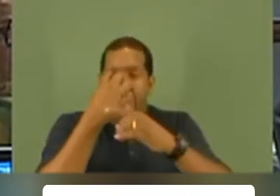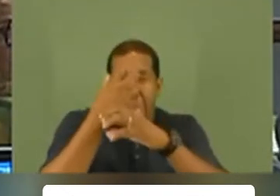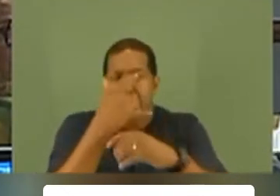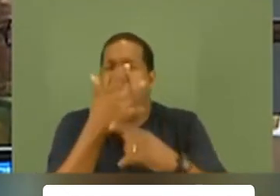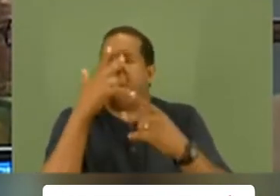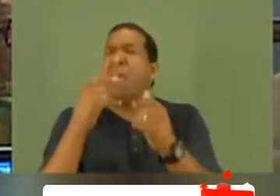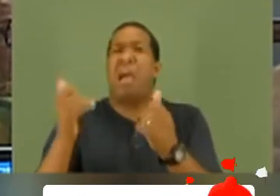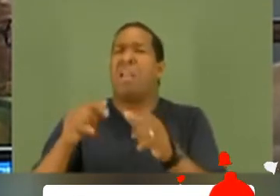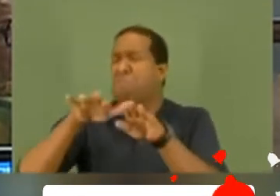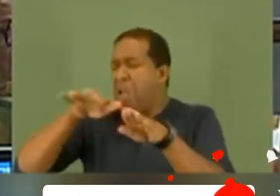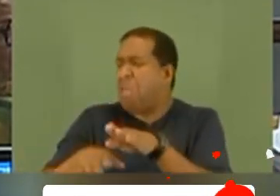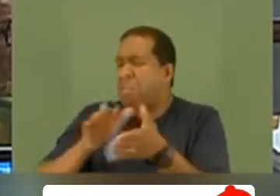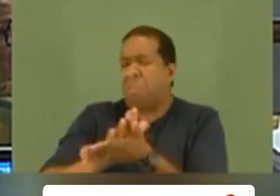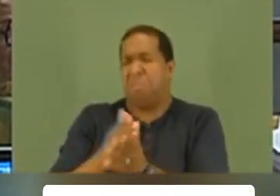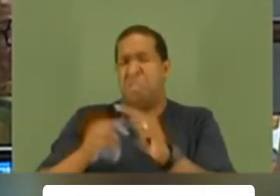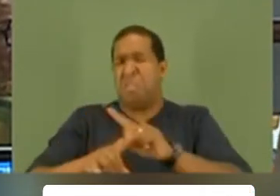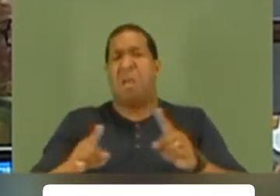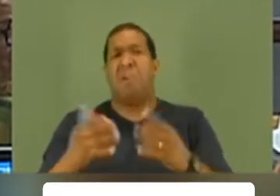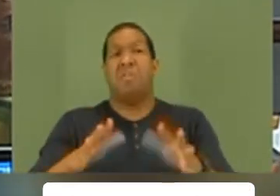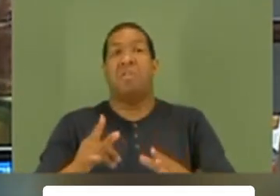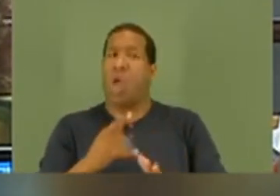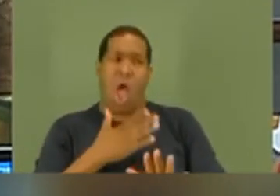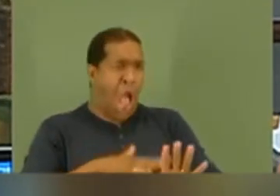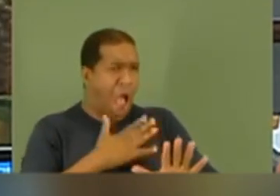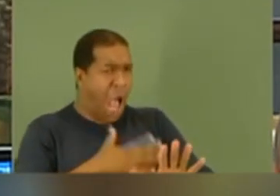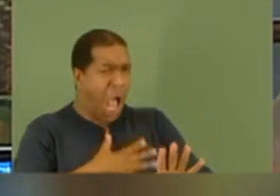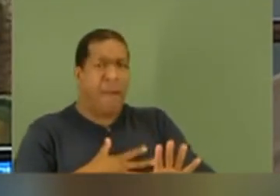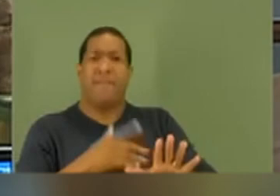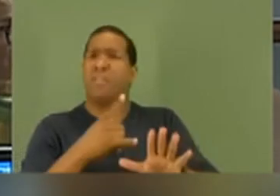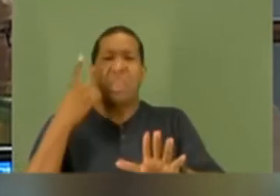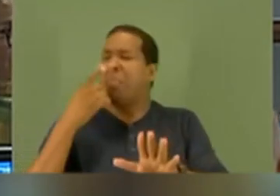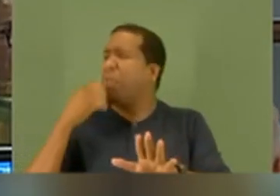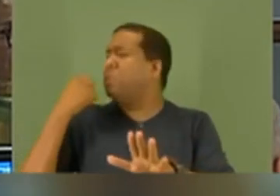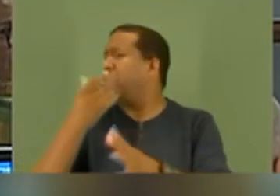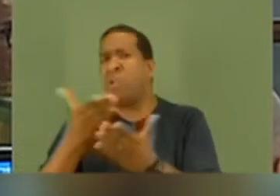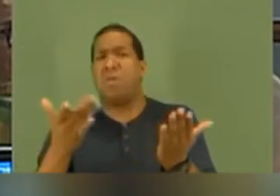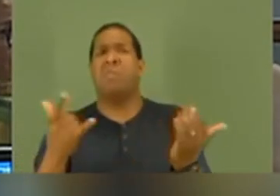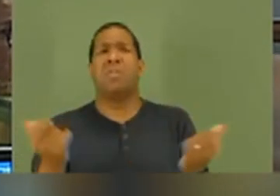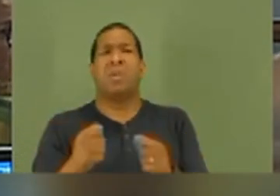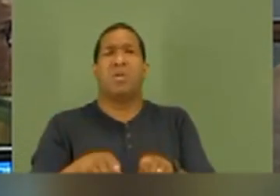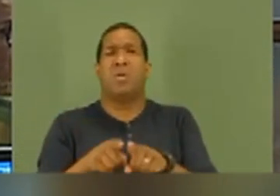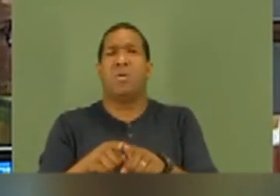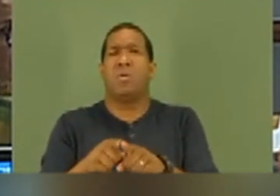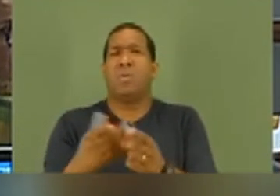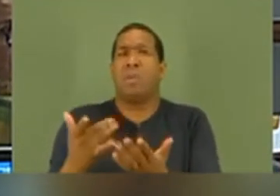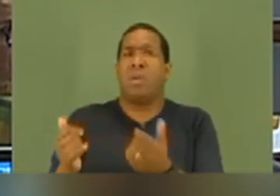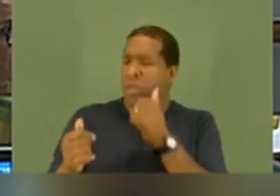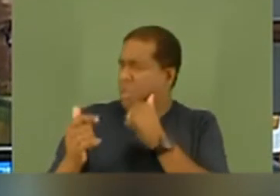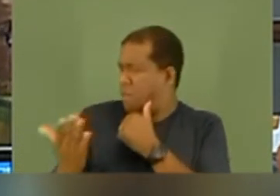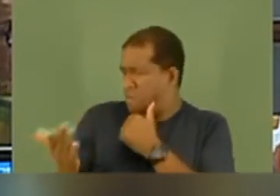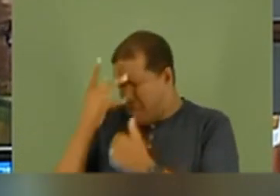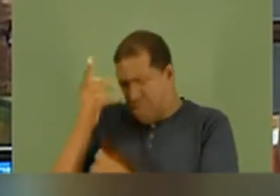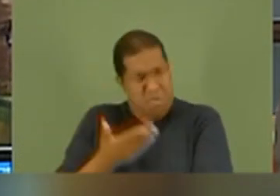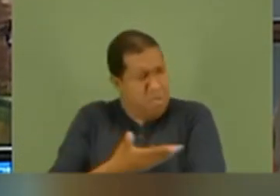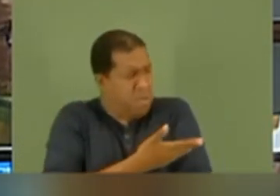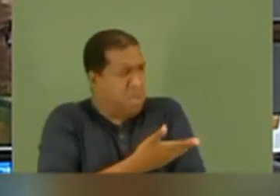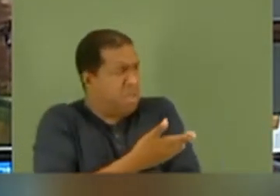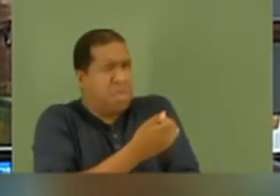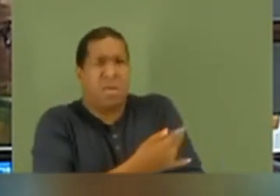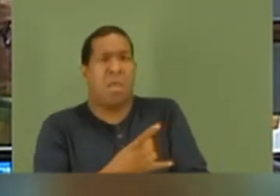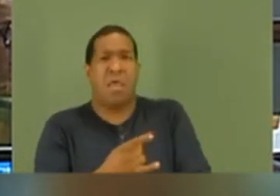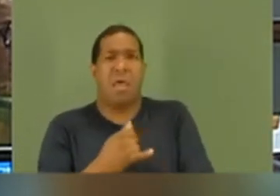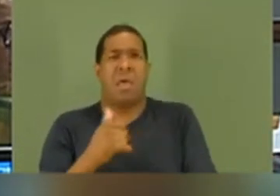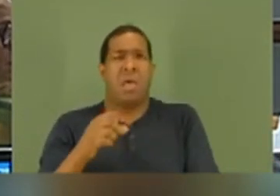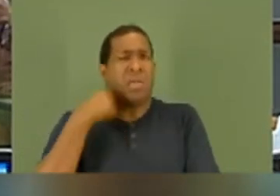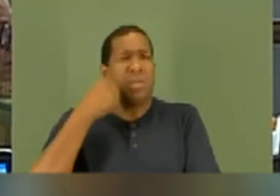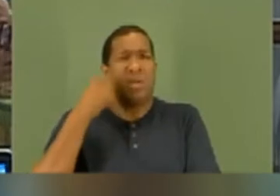nível está muito baixo. Peraí, vamos ter calma. Vamos, deputado, senhor deputado, presidente, deputado, a turminha aqui da esquerda, no mimimi, por favor, vamos voltar. A senadora voltar.